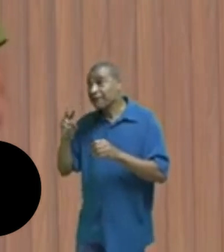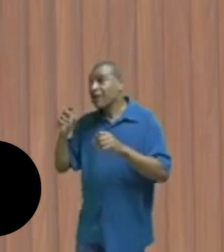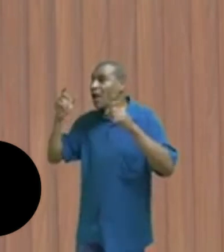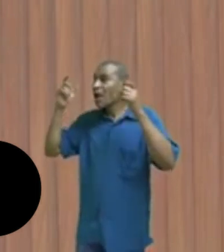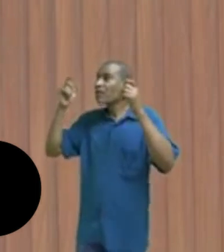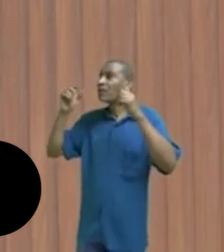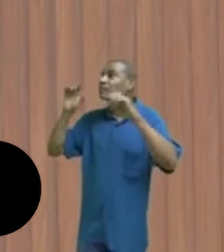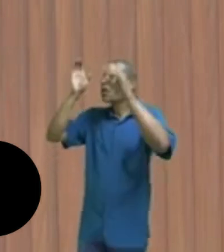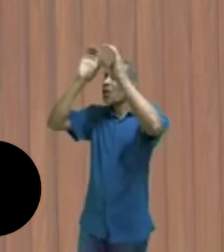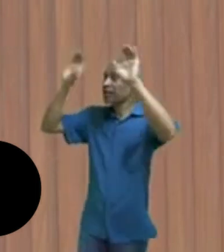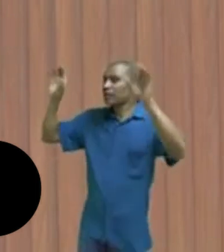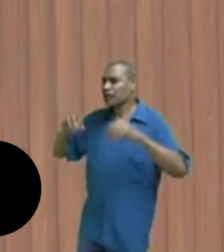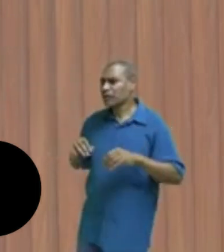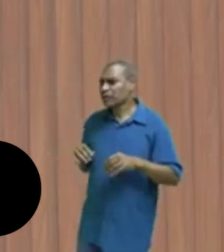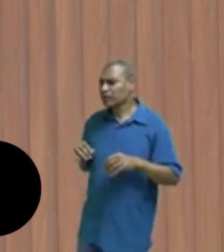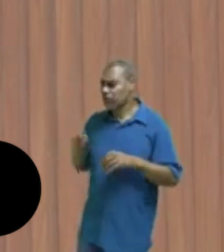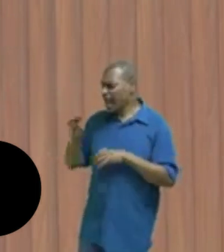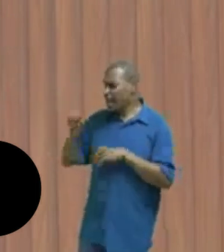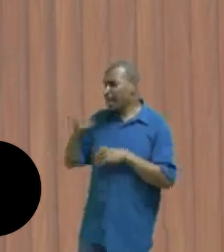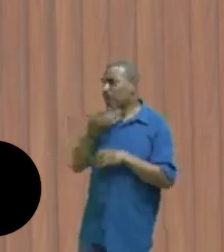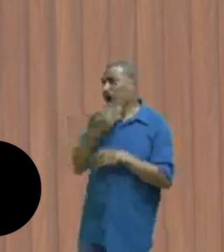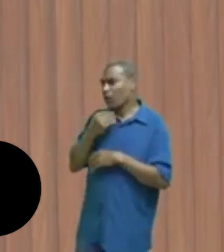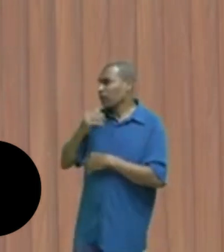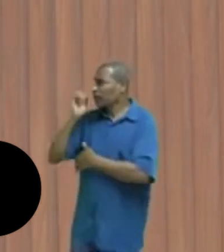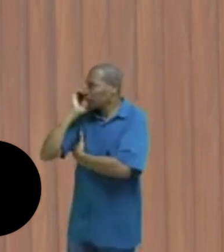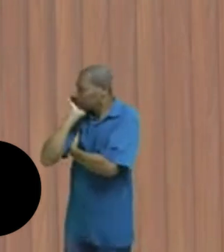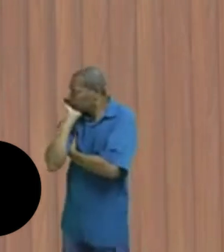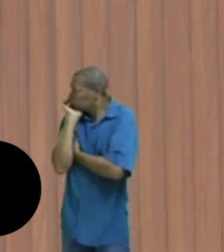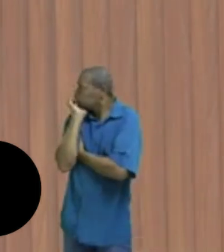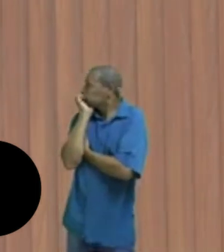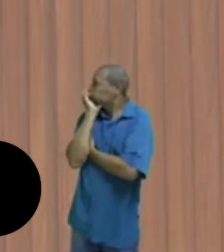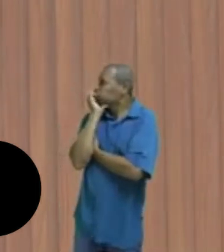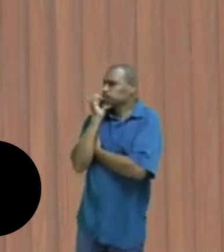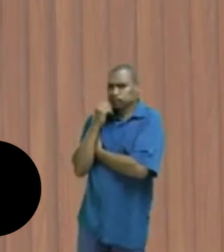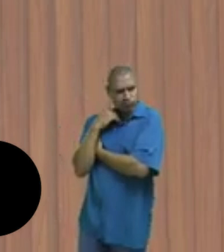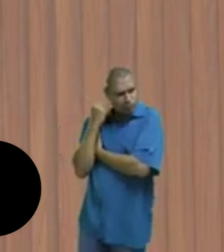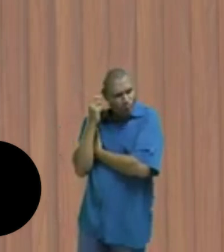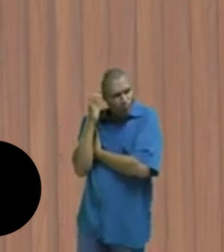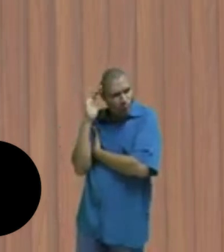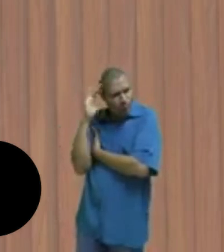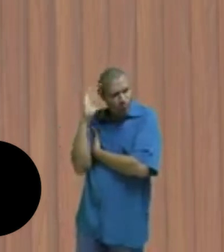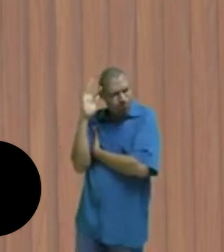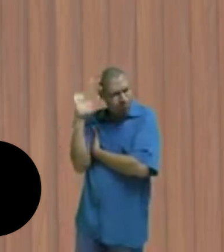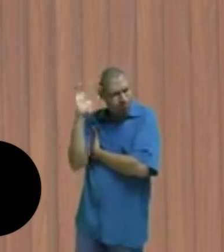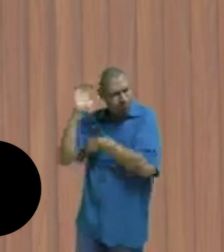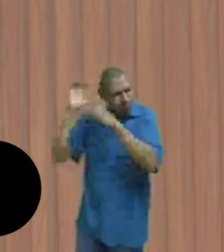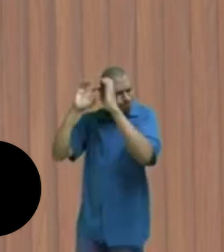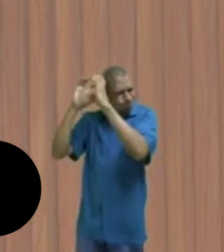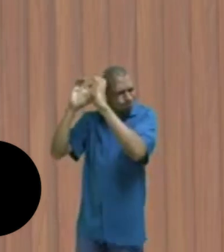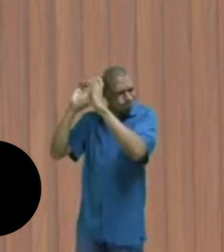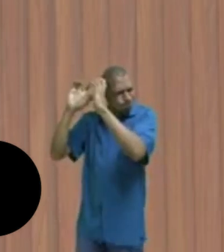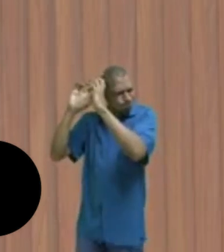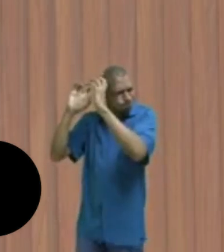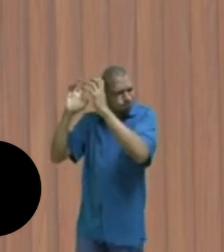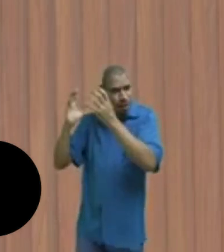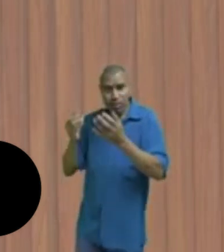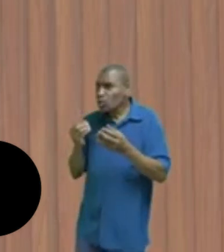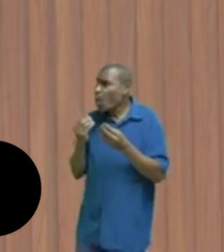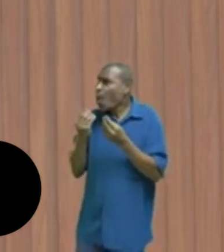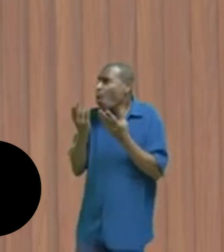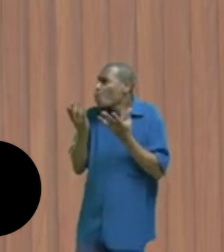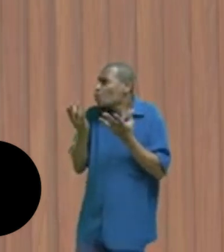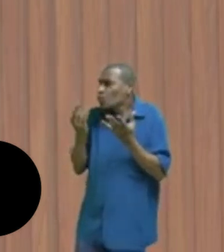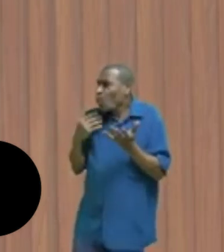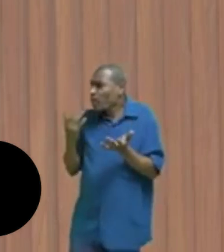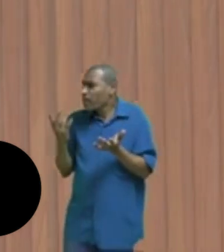Essa frase deixou Nicodemos perturbado, inquieto e, sobretudo, confuso, porque ele nunca tinha